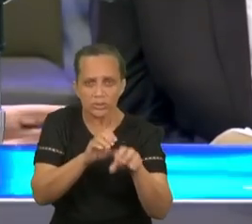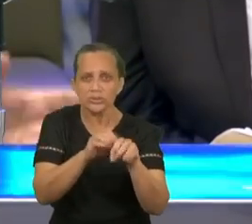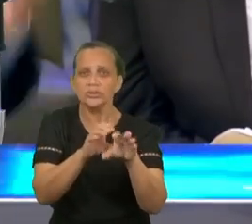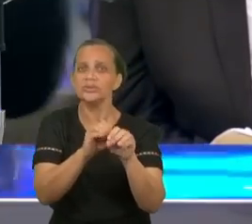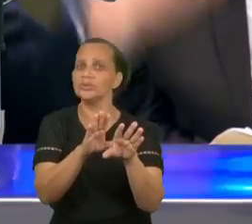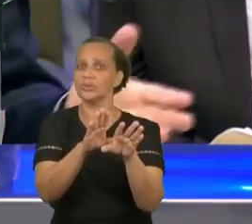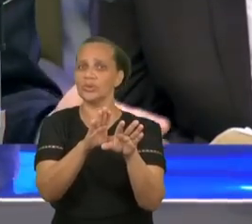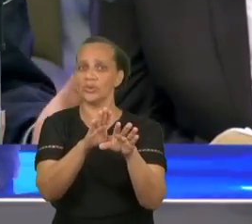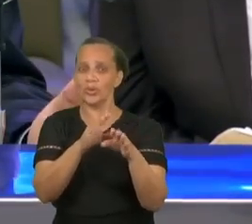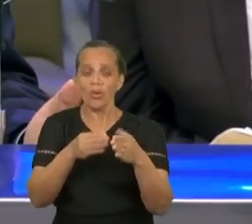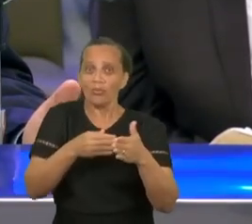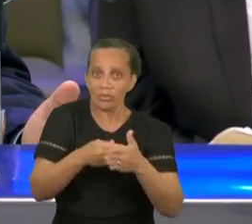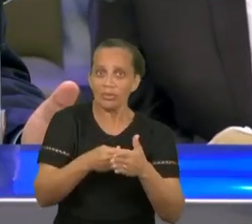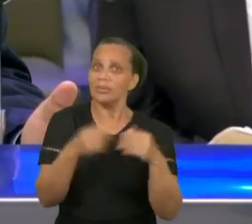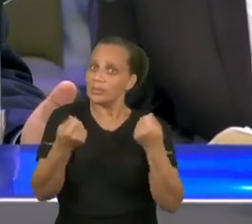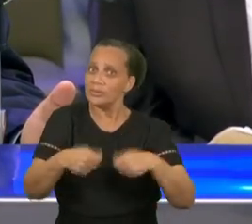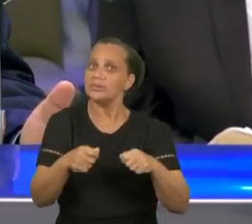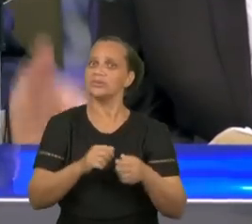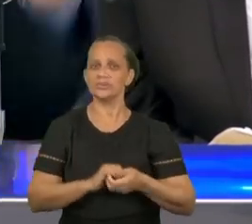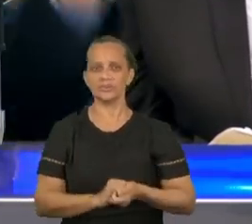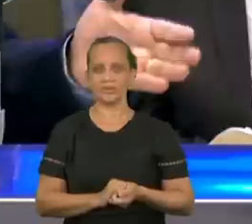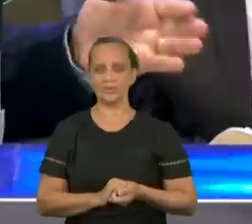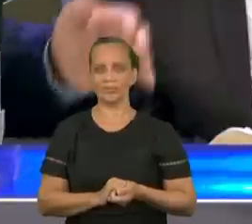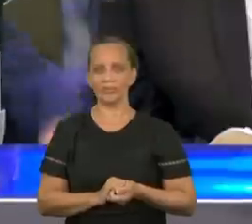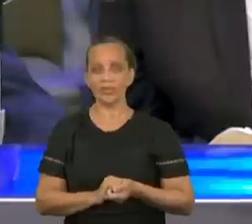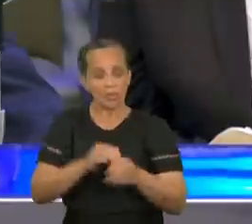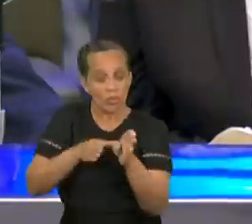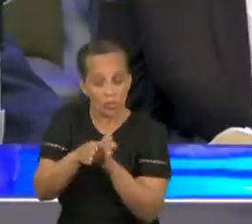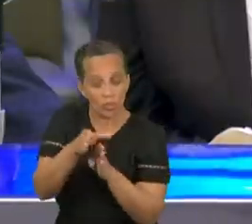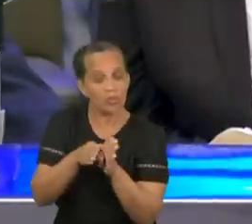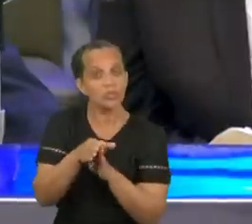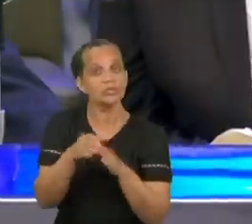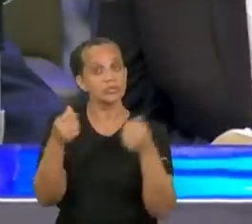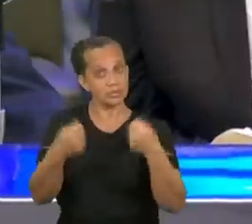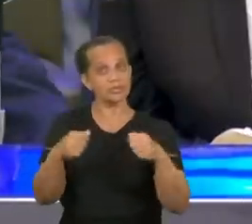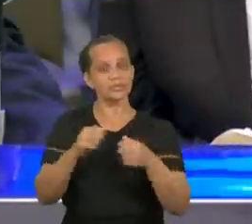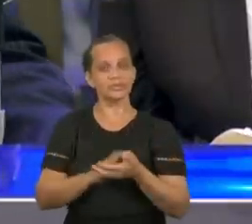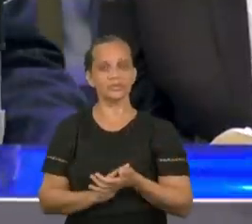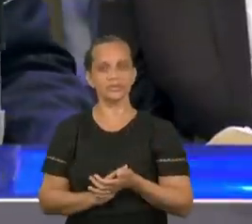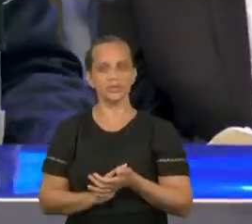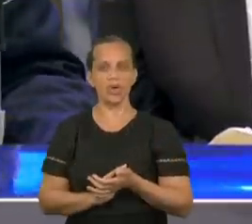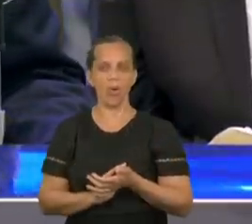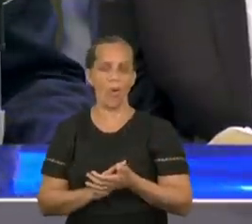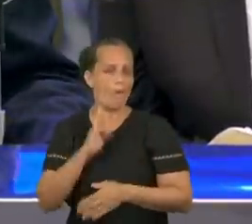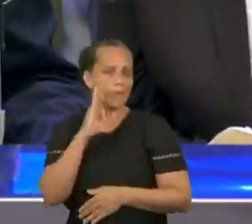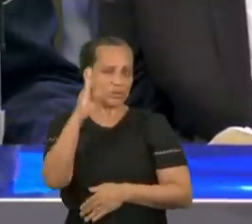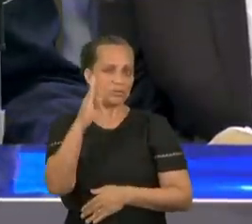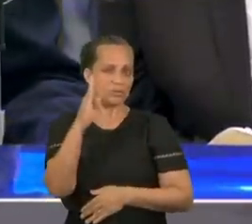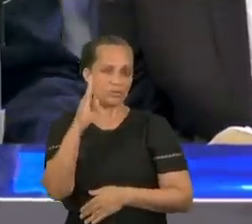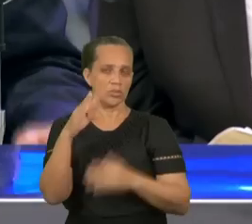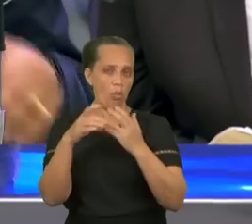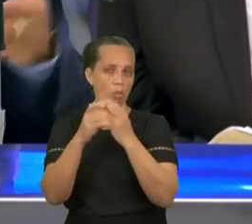sem limite sem orientação principalmente os casais casada